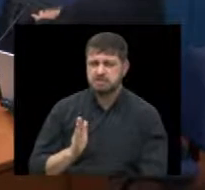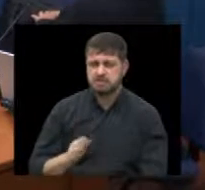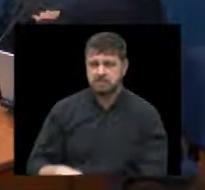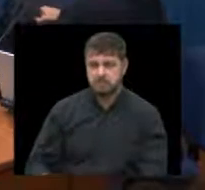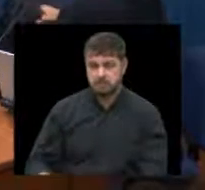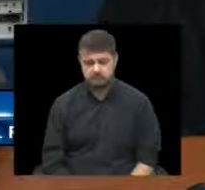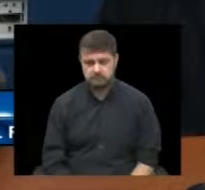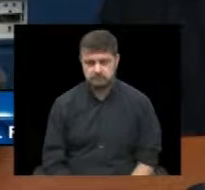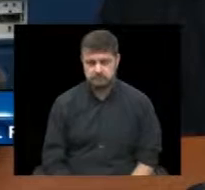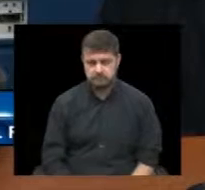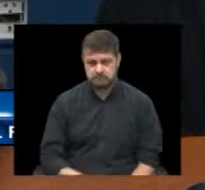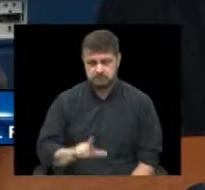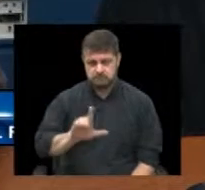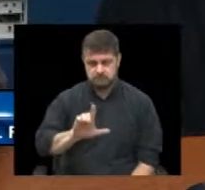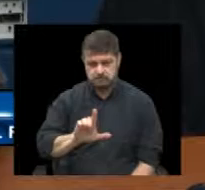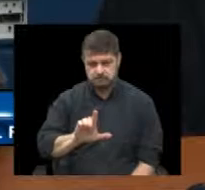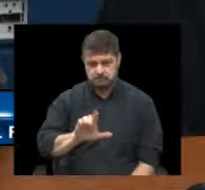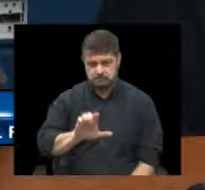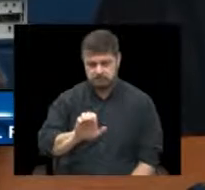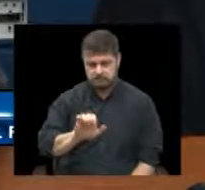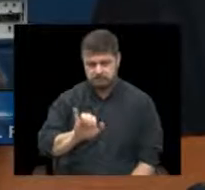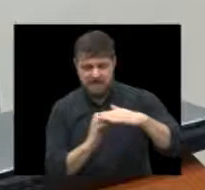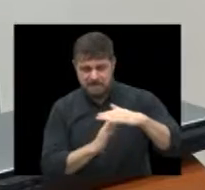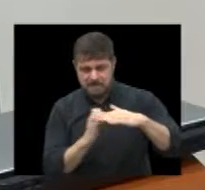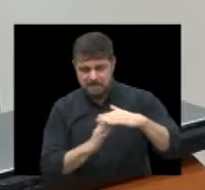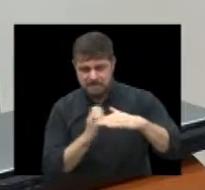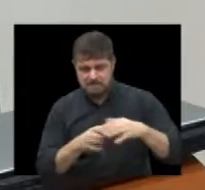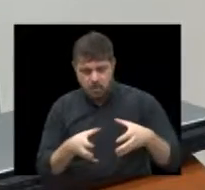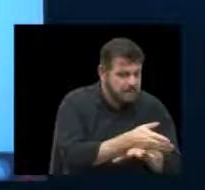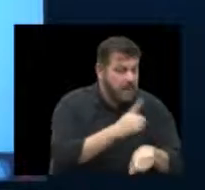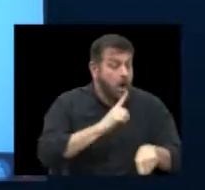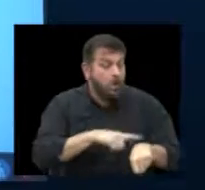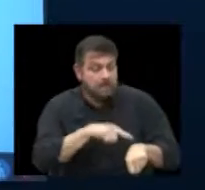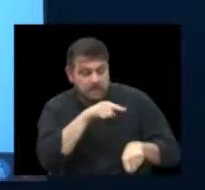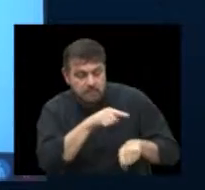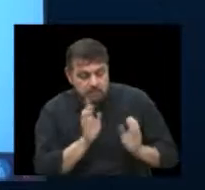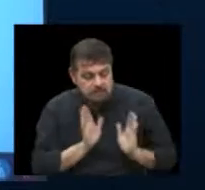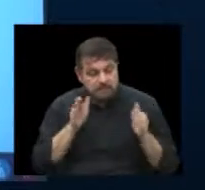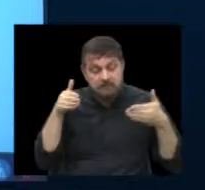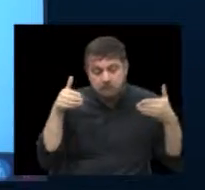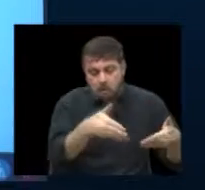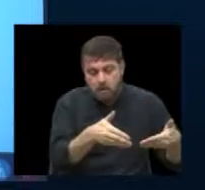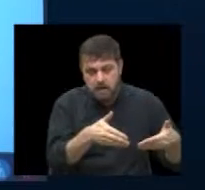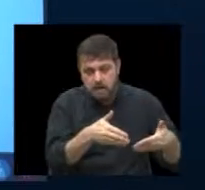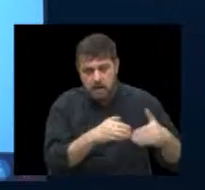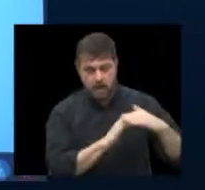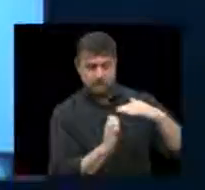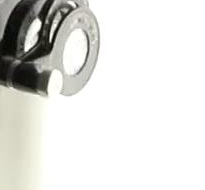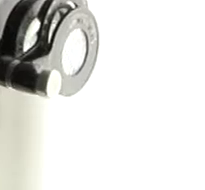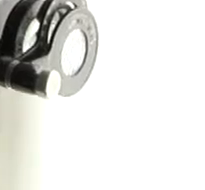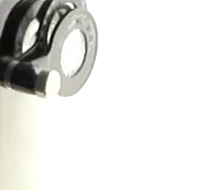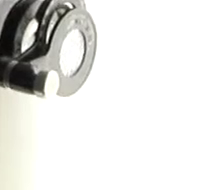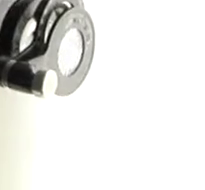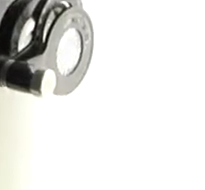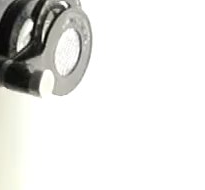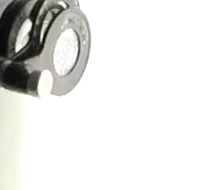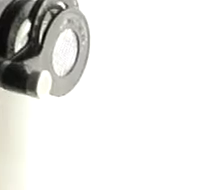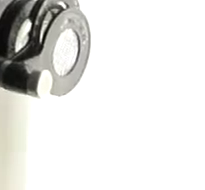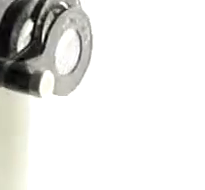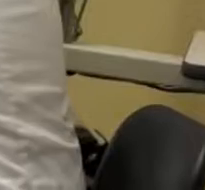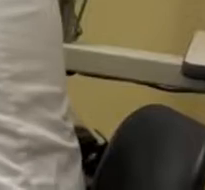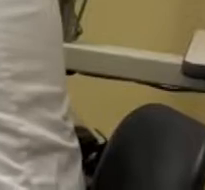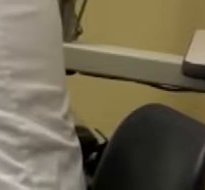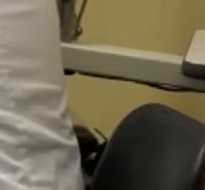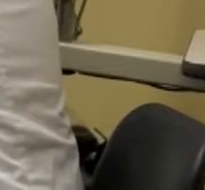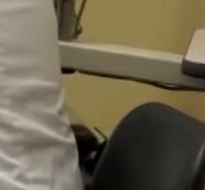trabalho. A Secretaria anunciou o lançamento de um programa para capacitar e facilitar a entrada de deficientes no mercado. Debate